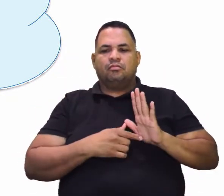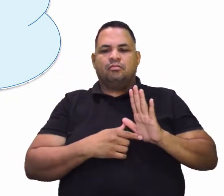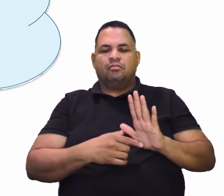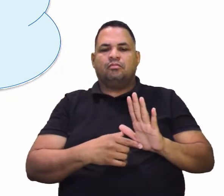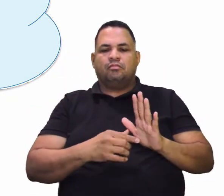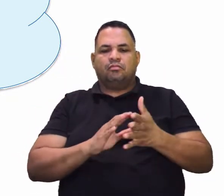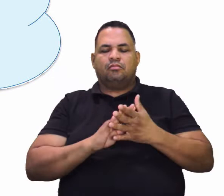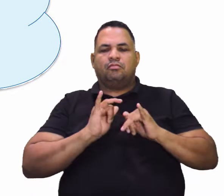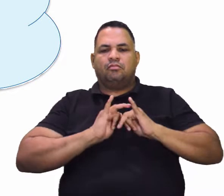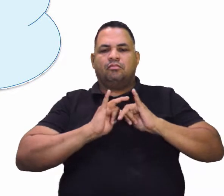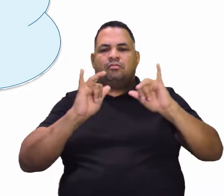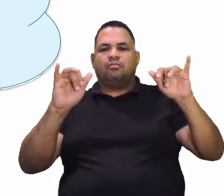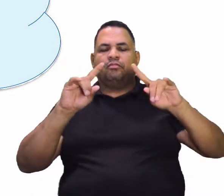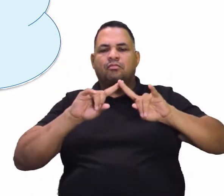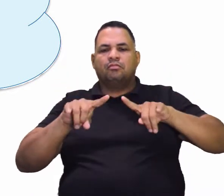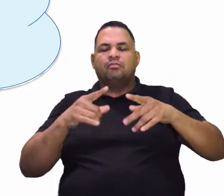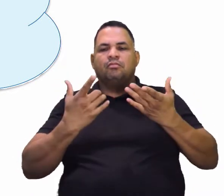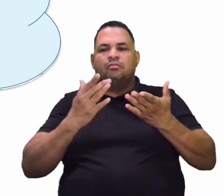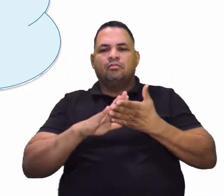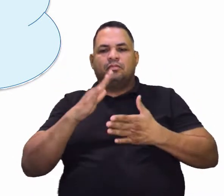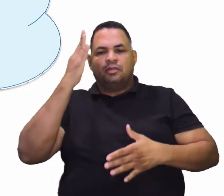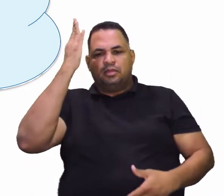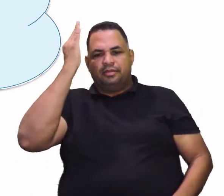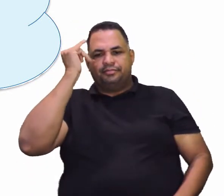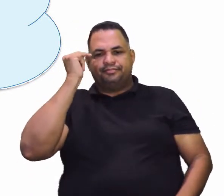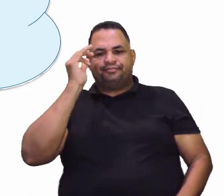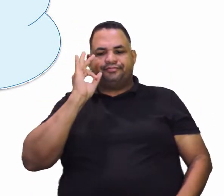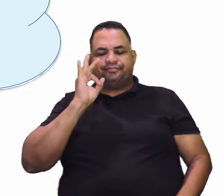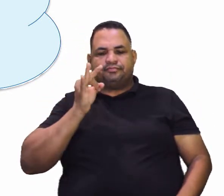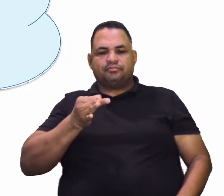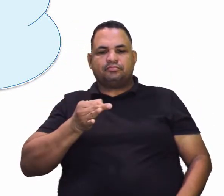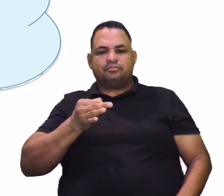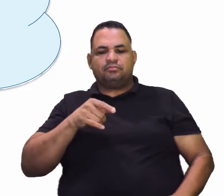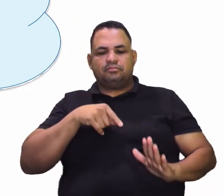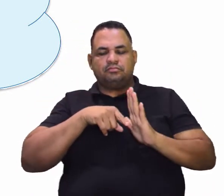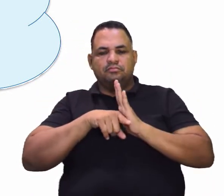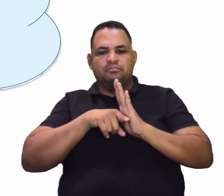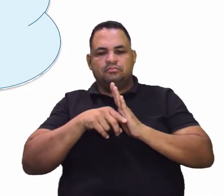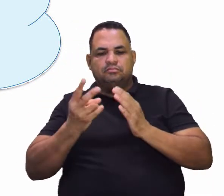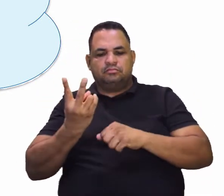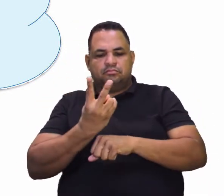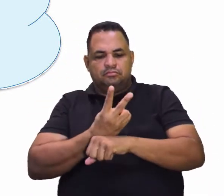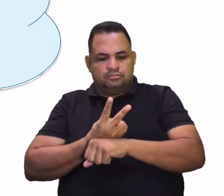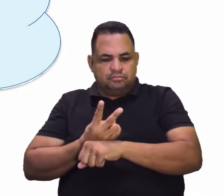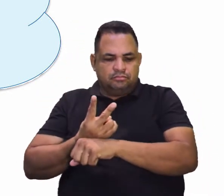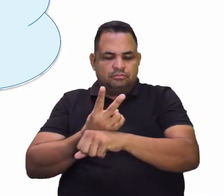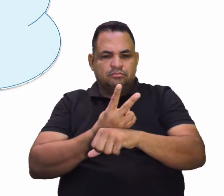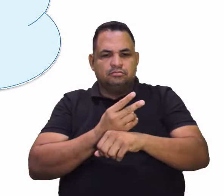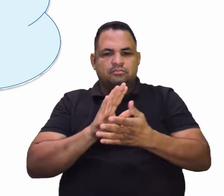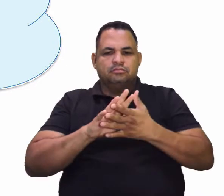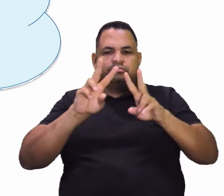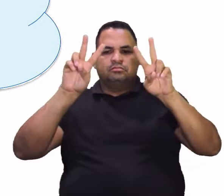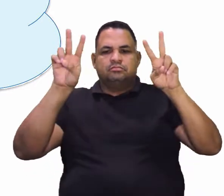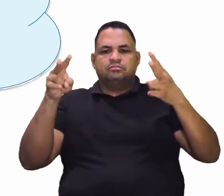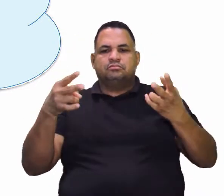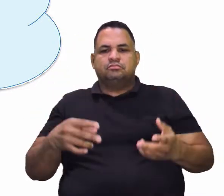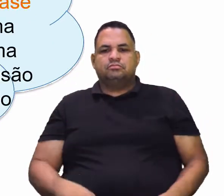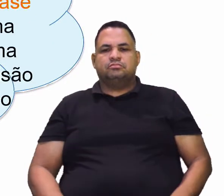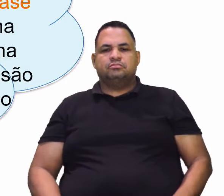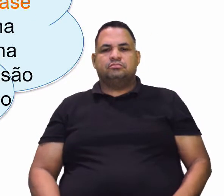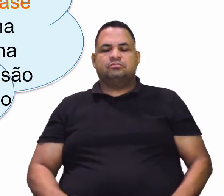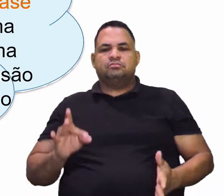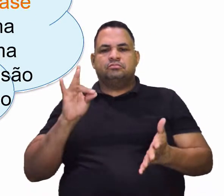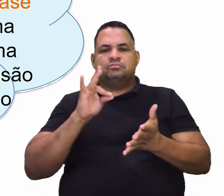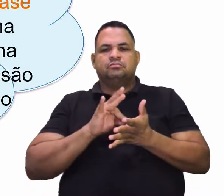para vocês, mas para vocês saberem mais certinho, pesquisem, procurem sobre esse assunto, porque,